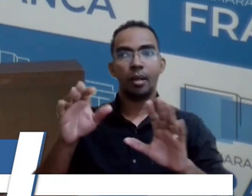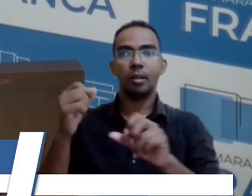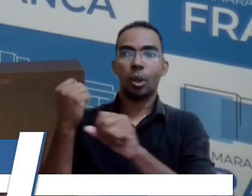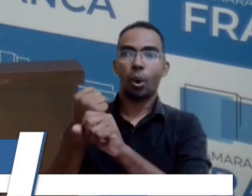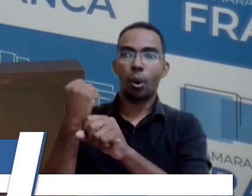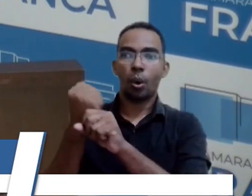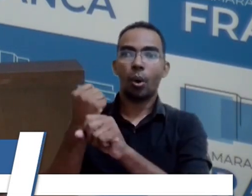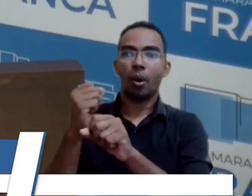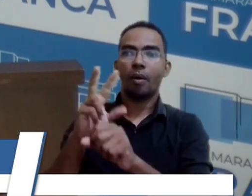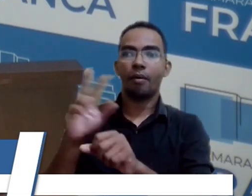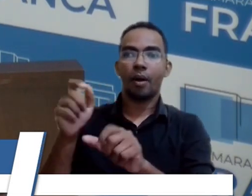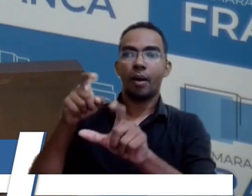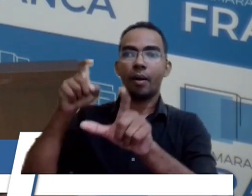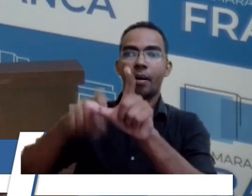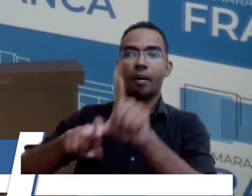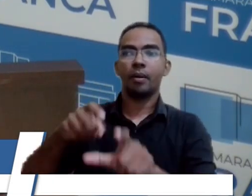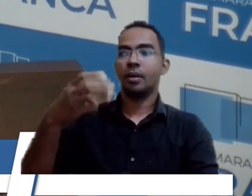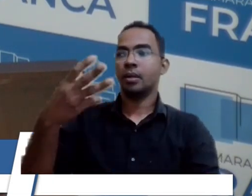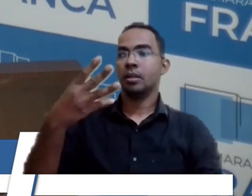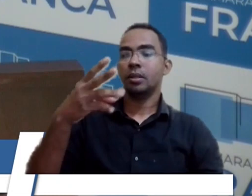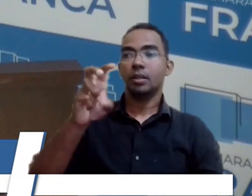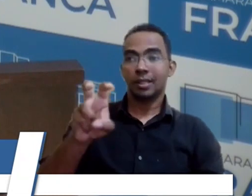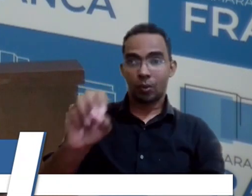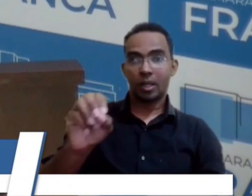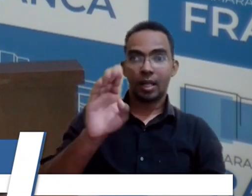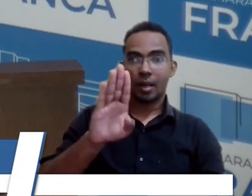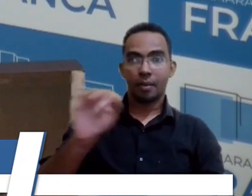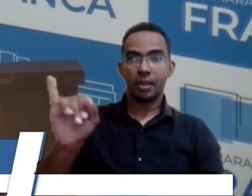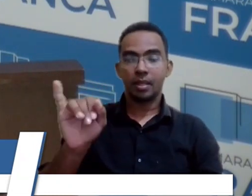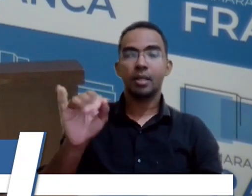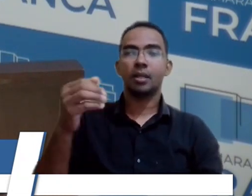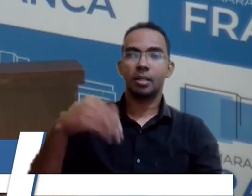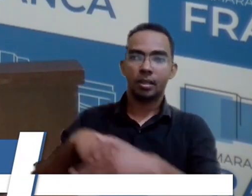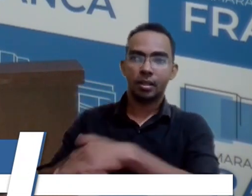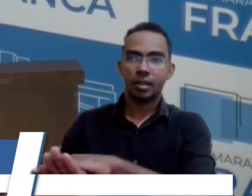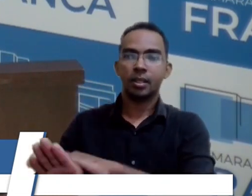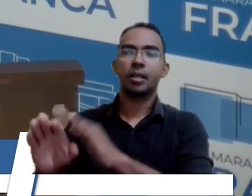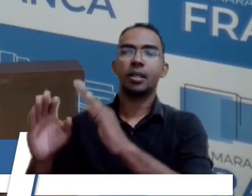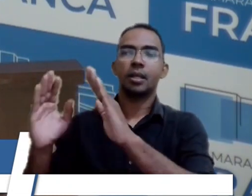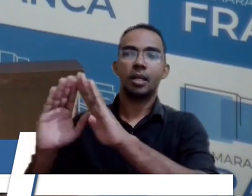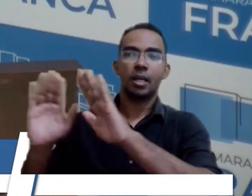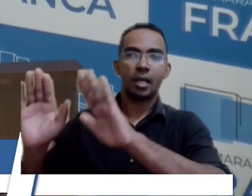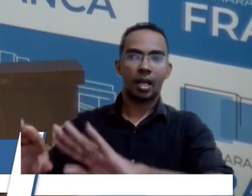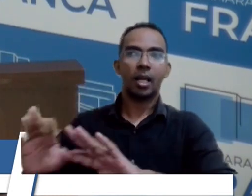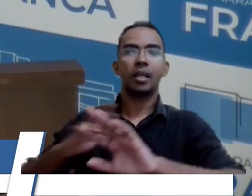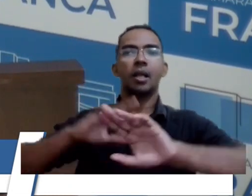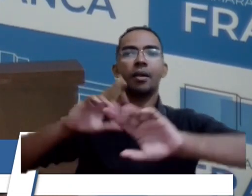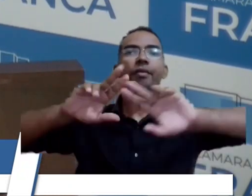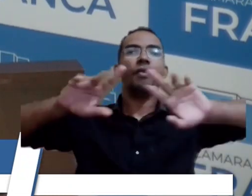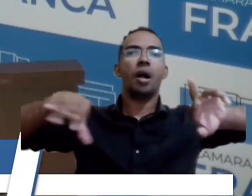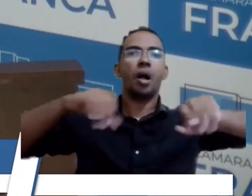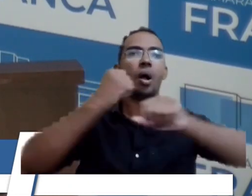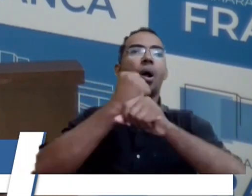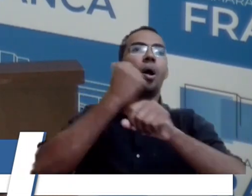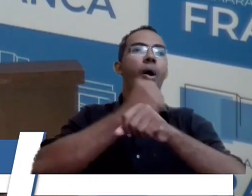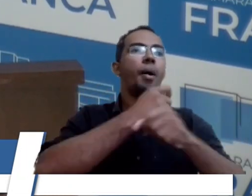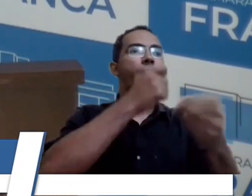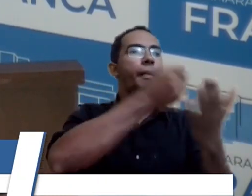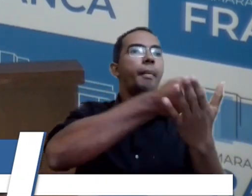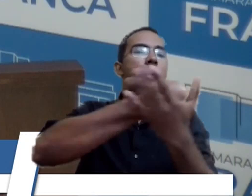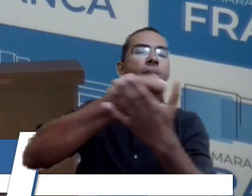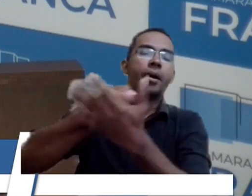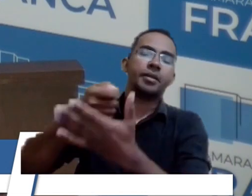mais de 50 bi. Então, foi deixado em caixa, mas haviam muitas obras a serem empenhadas.